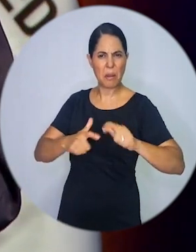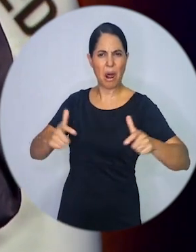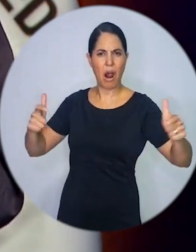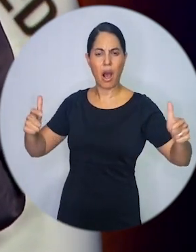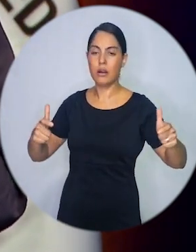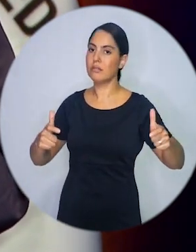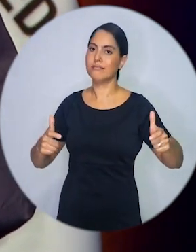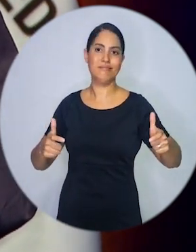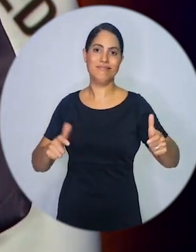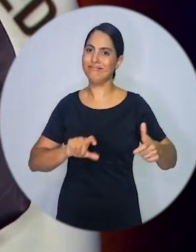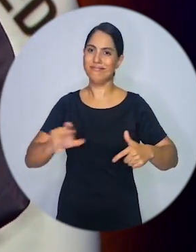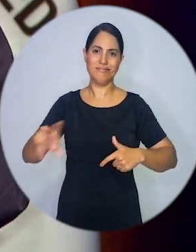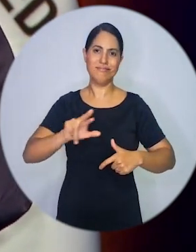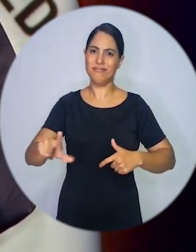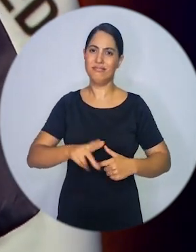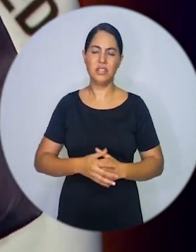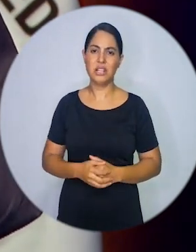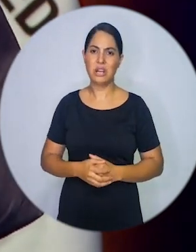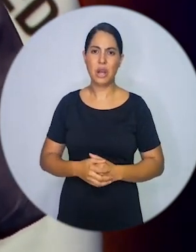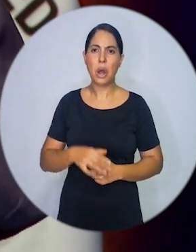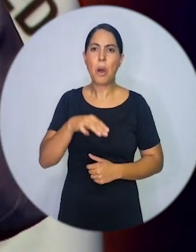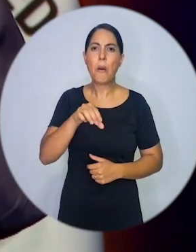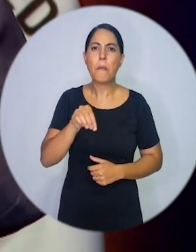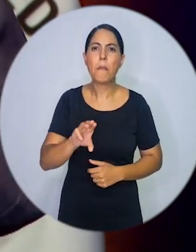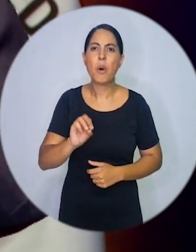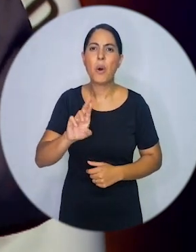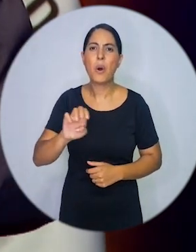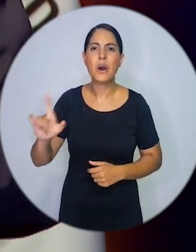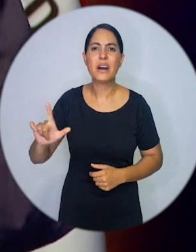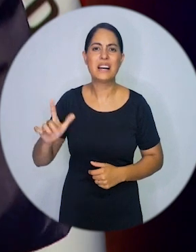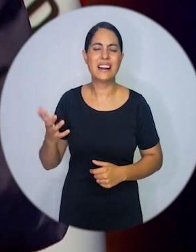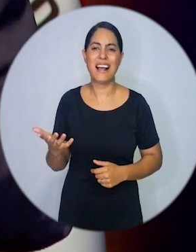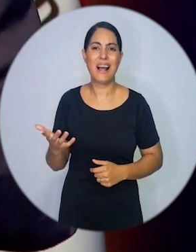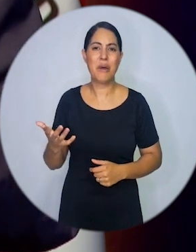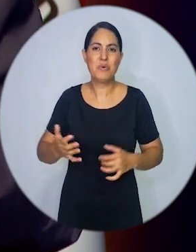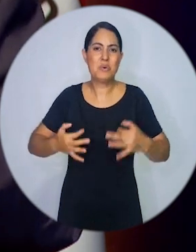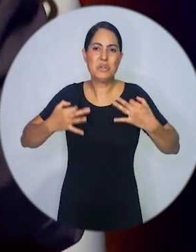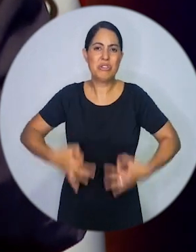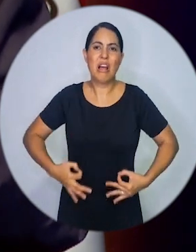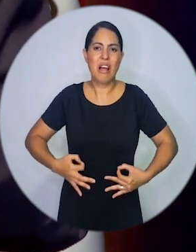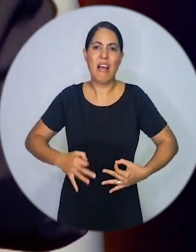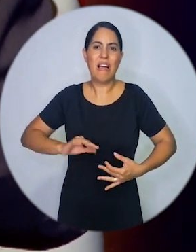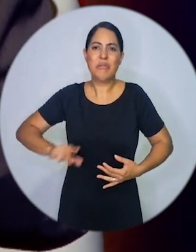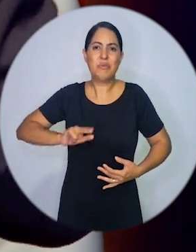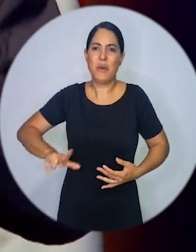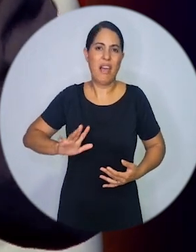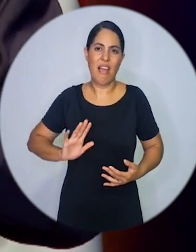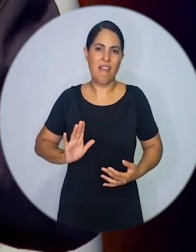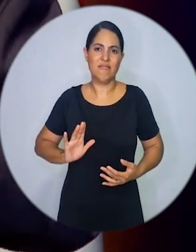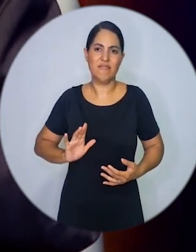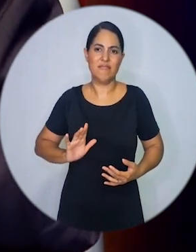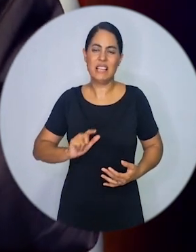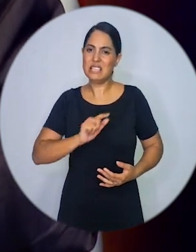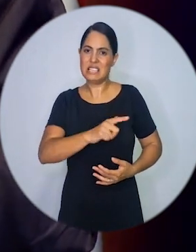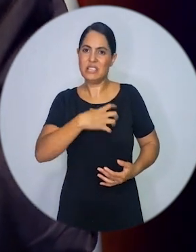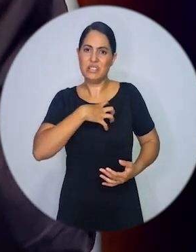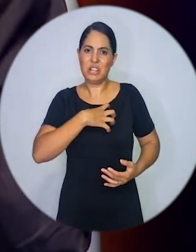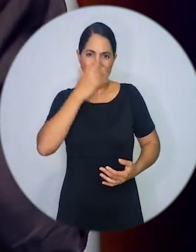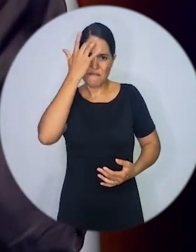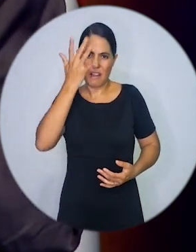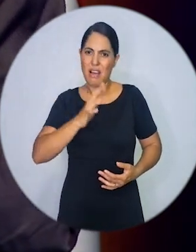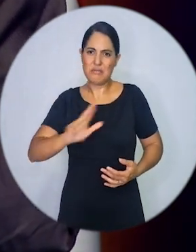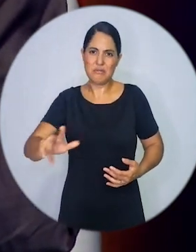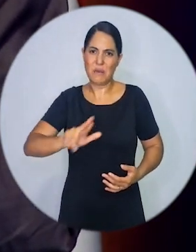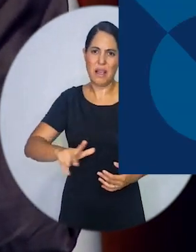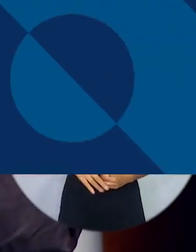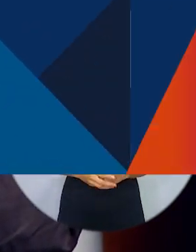cliques. Não é singelo, não é moralmente barato, nem juridicamente fácil lidar